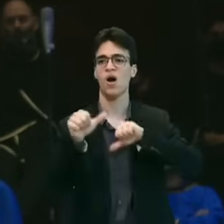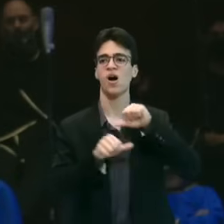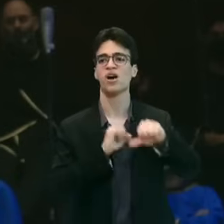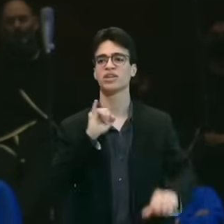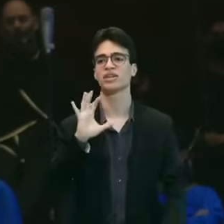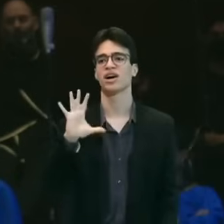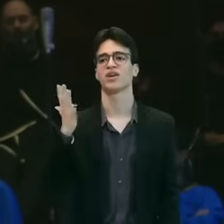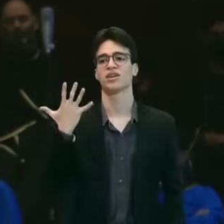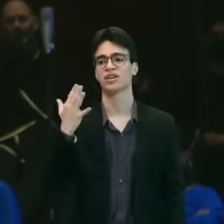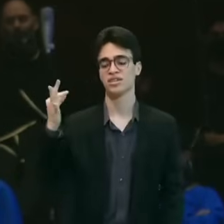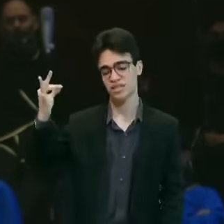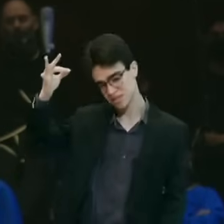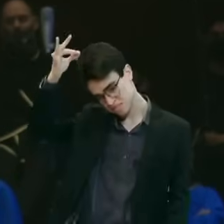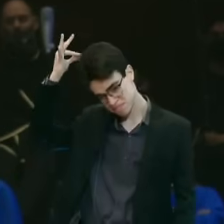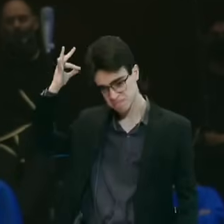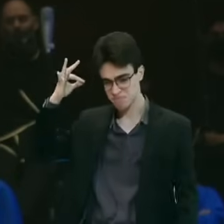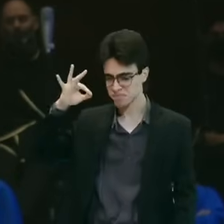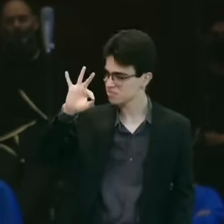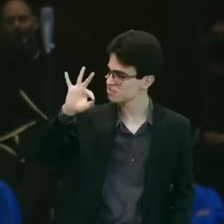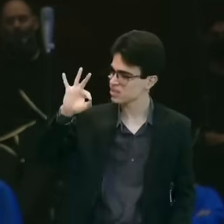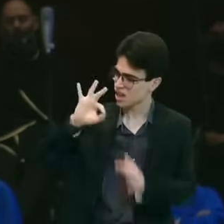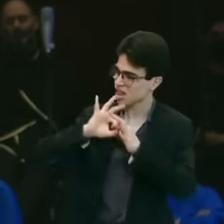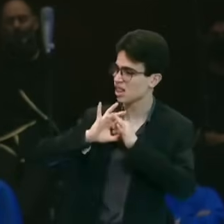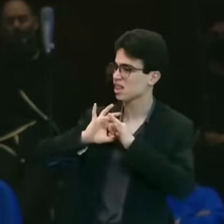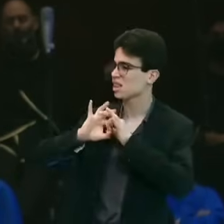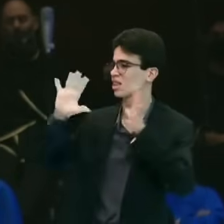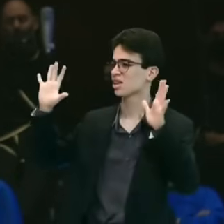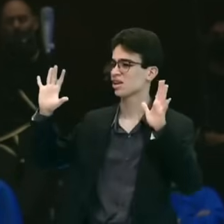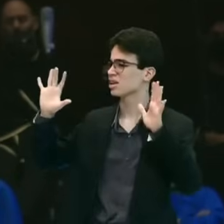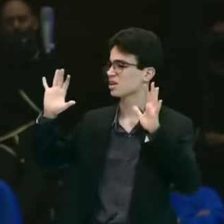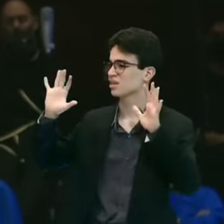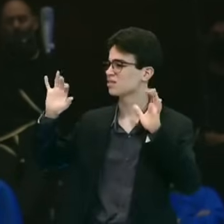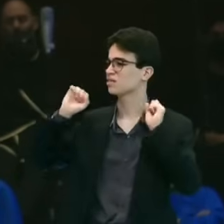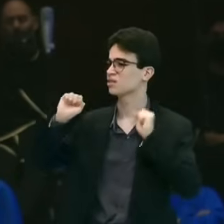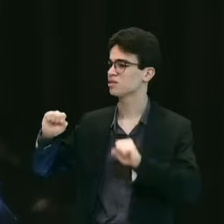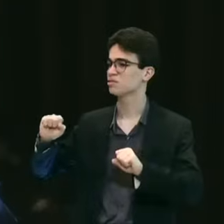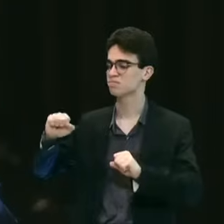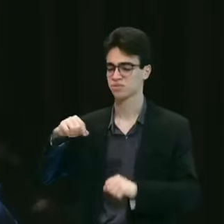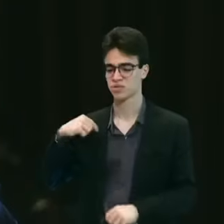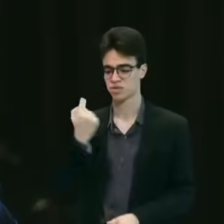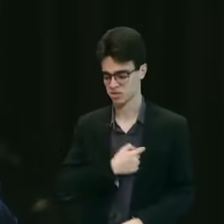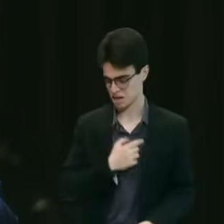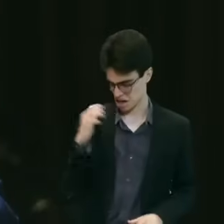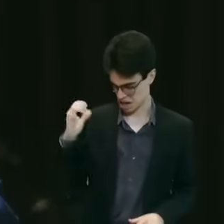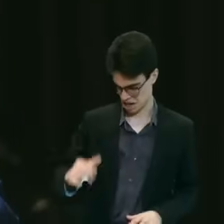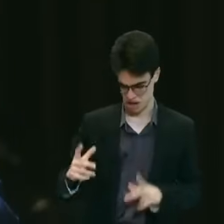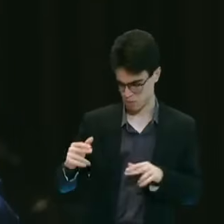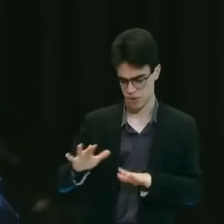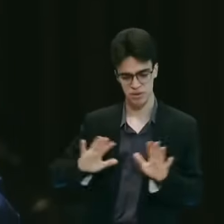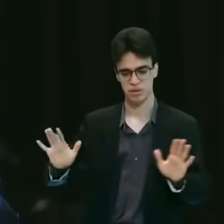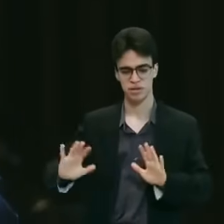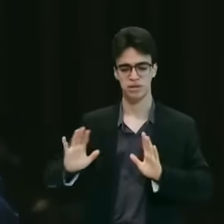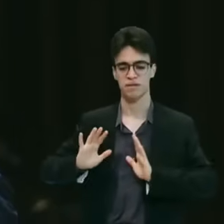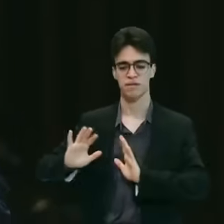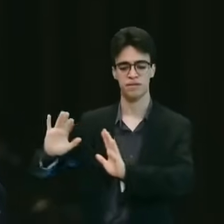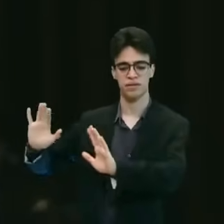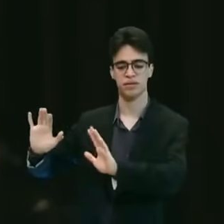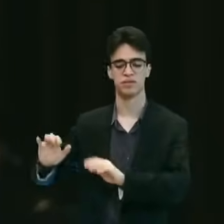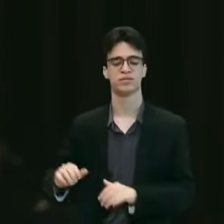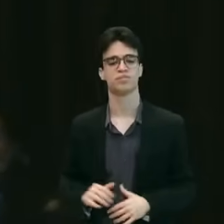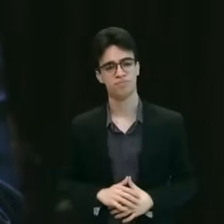quando a gente deixa o Espírito Santo tirar essa atitude de Caim de dentro da gente.